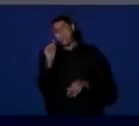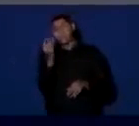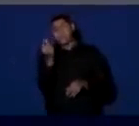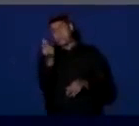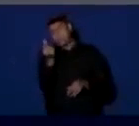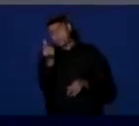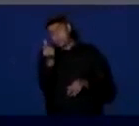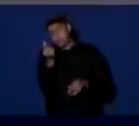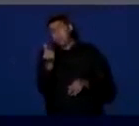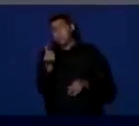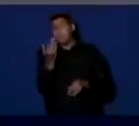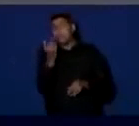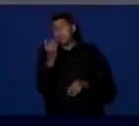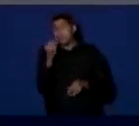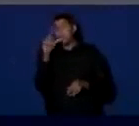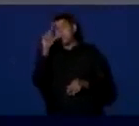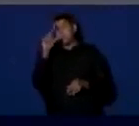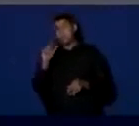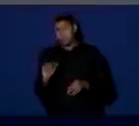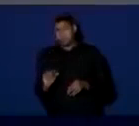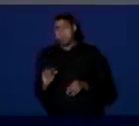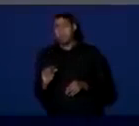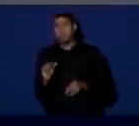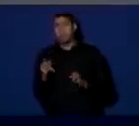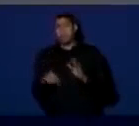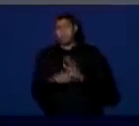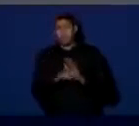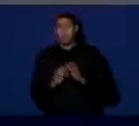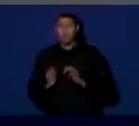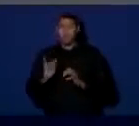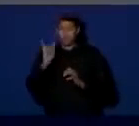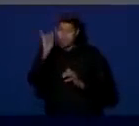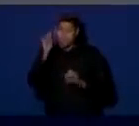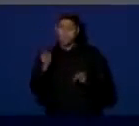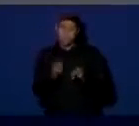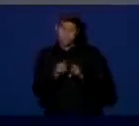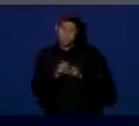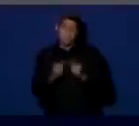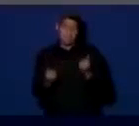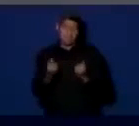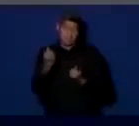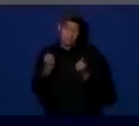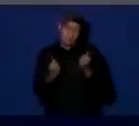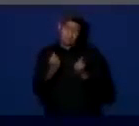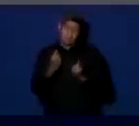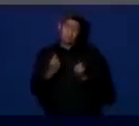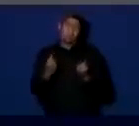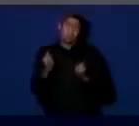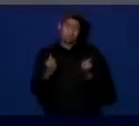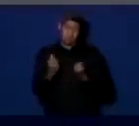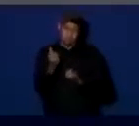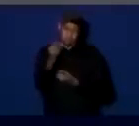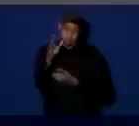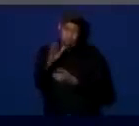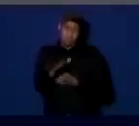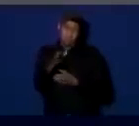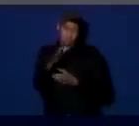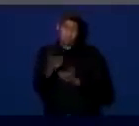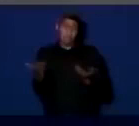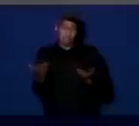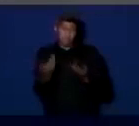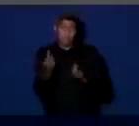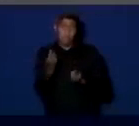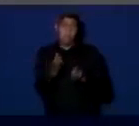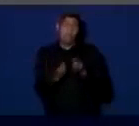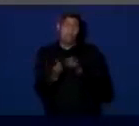do seu dinheiro, já que a comida caiu de preço, em eletrodomésticos e automóvel. Caíram de preço barbaramente. Aí começa a entrar a economia